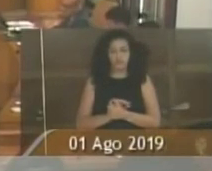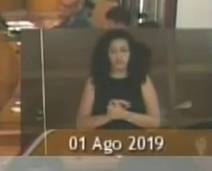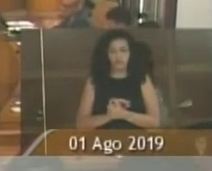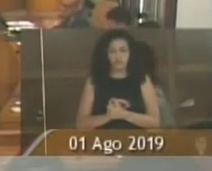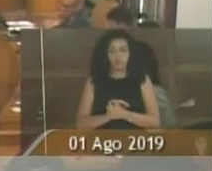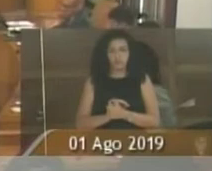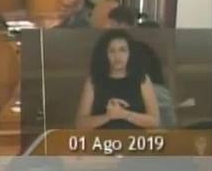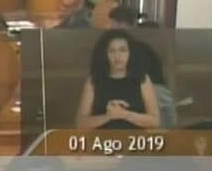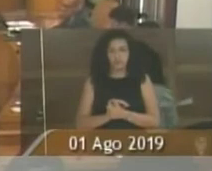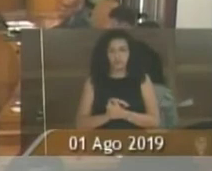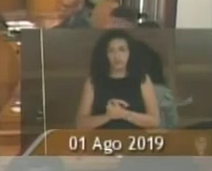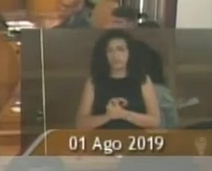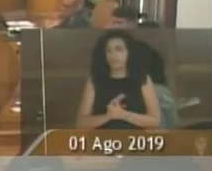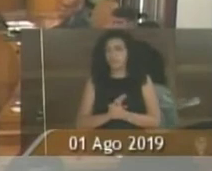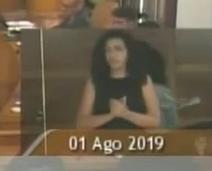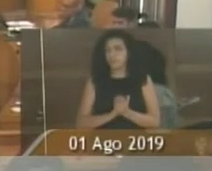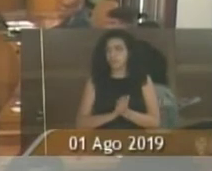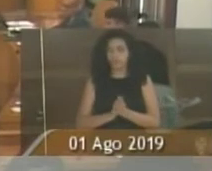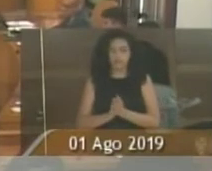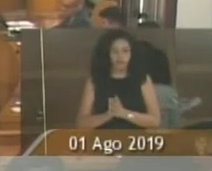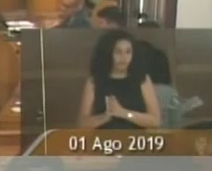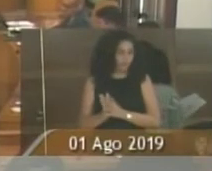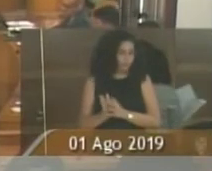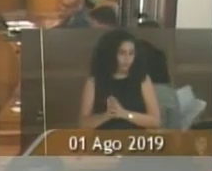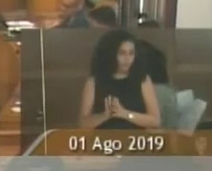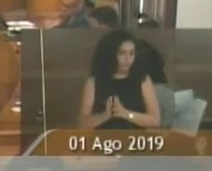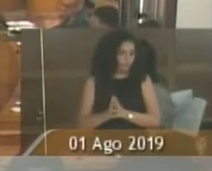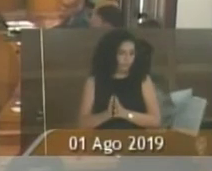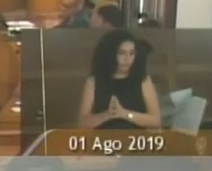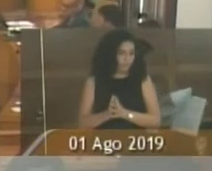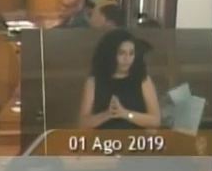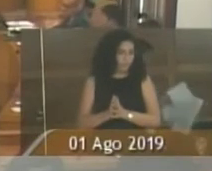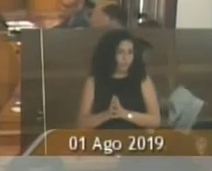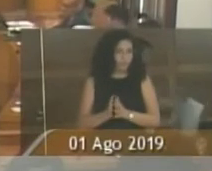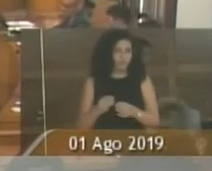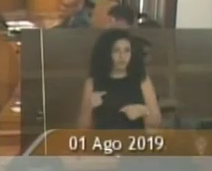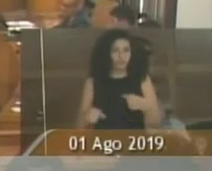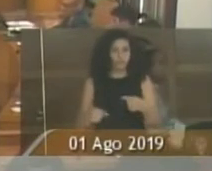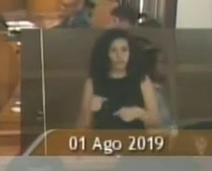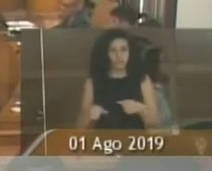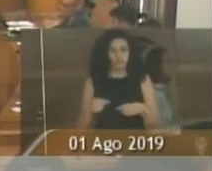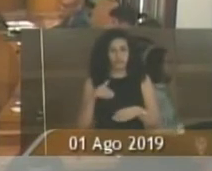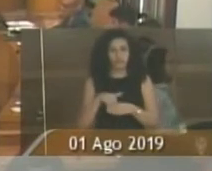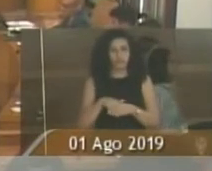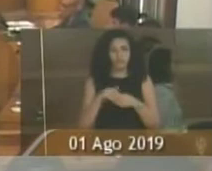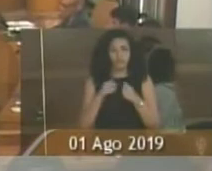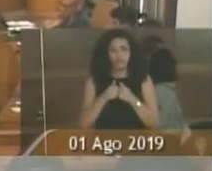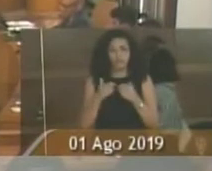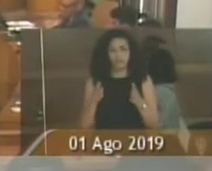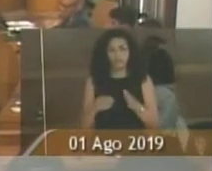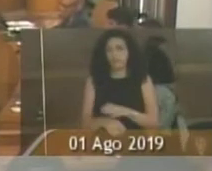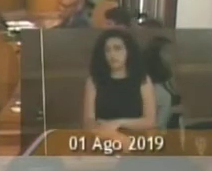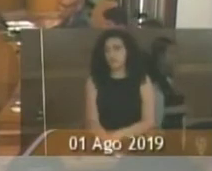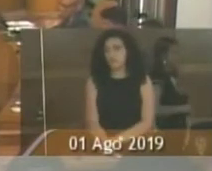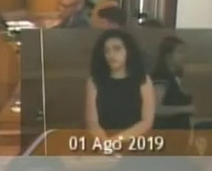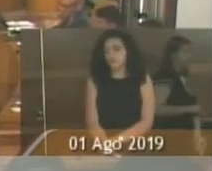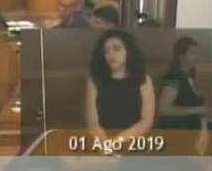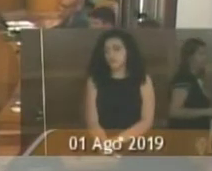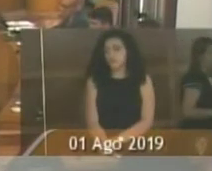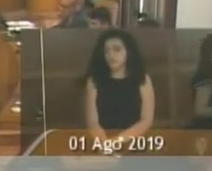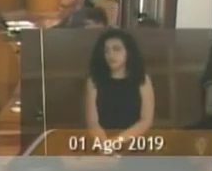Não, hoje não, hoje não. Ô, Mônica, ainda tem muito mais. Porra, foi em discussão, não havendo oradores, votação aberta. Tá, aí